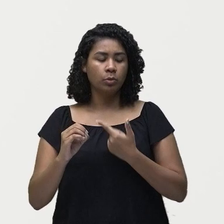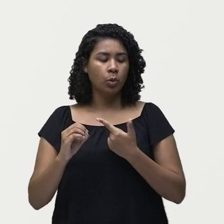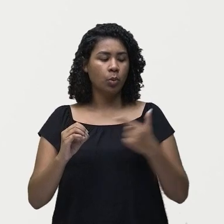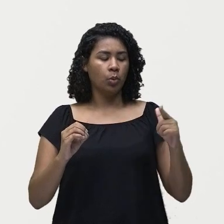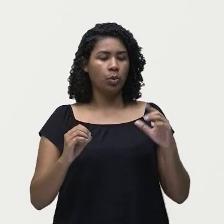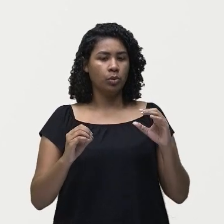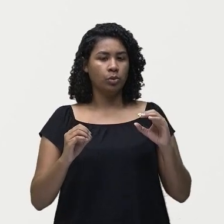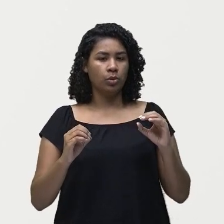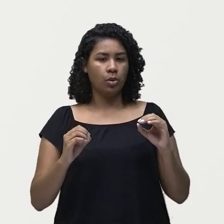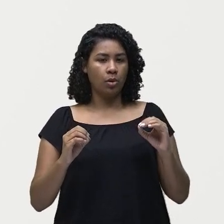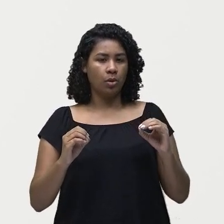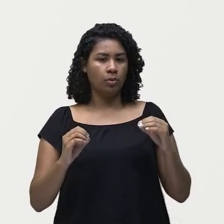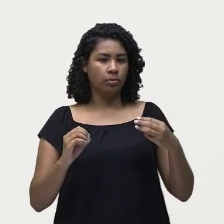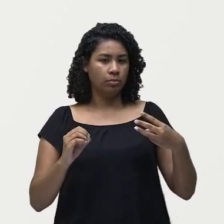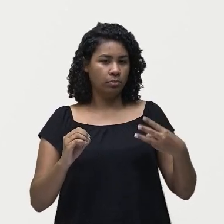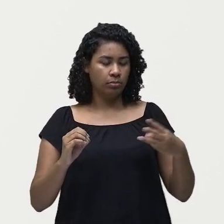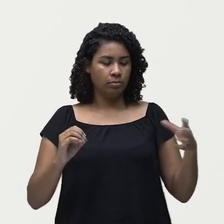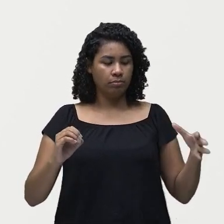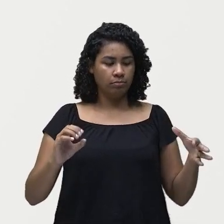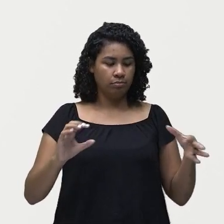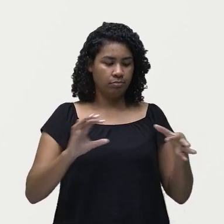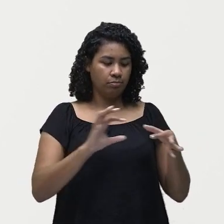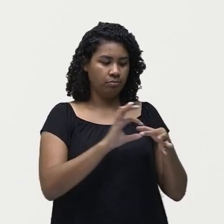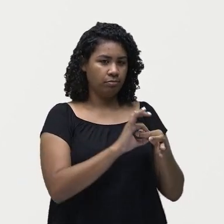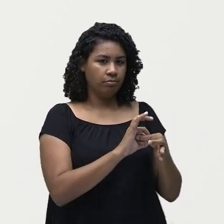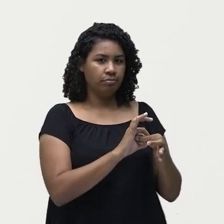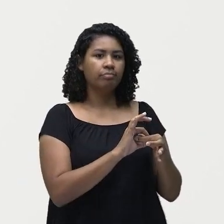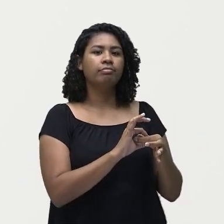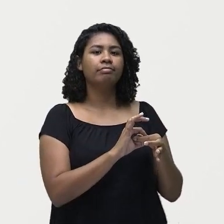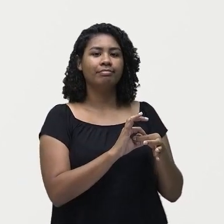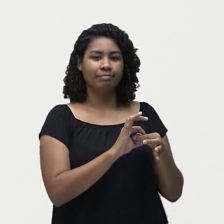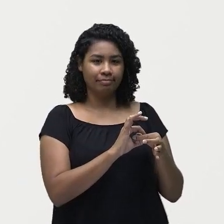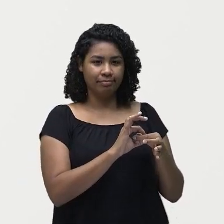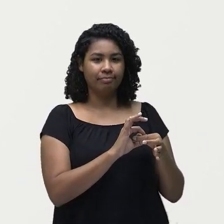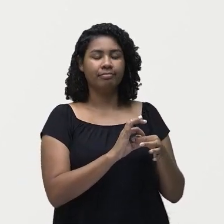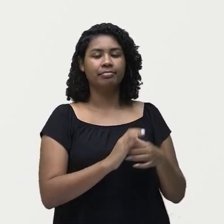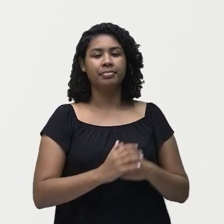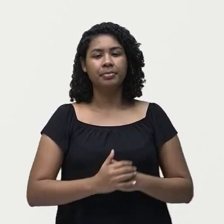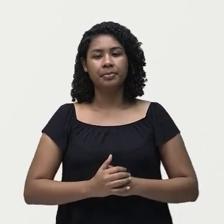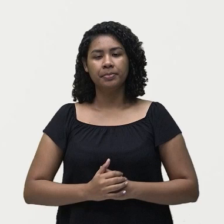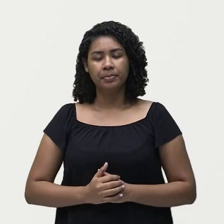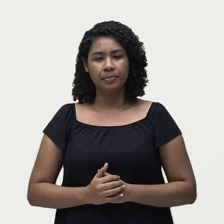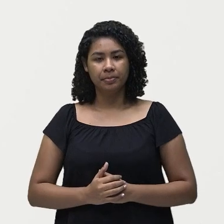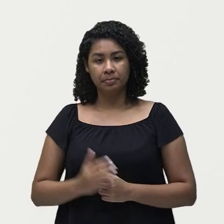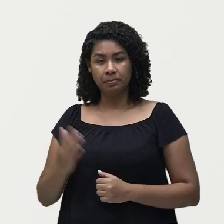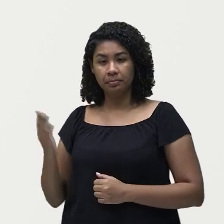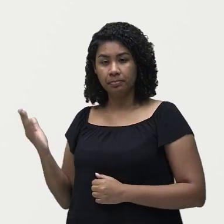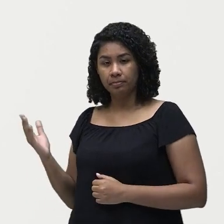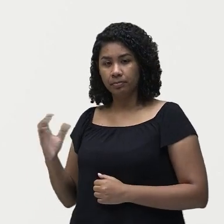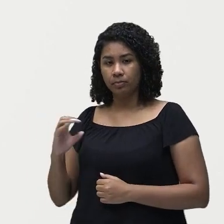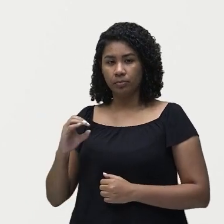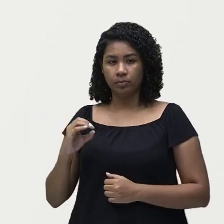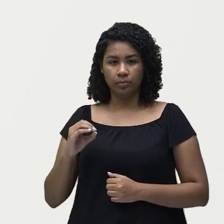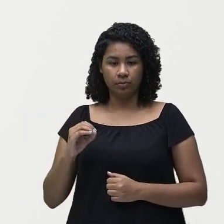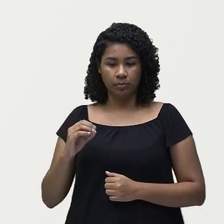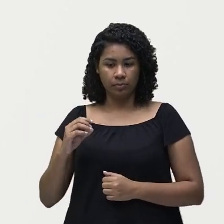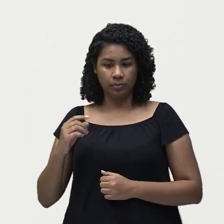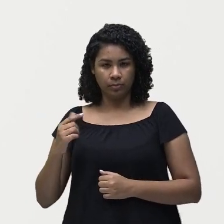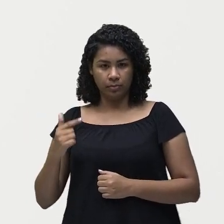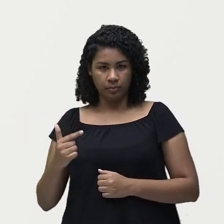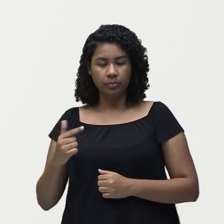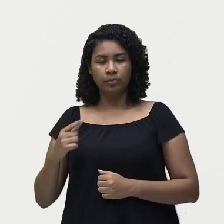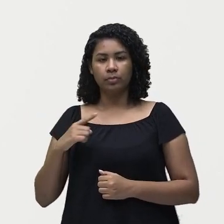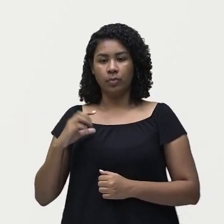é o ozônio? 3 átomos de oxigênio. Né? Ele vai se juntar aqui com esse ozônio, que